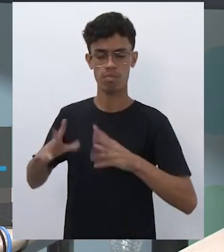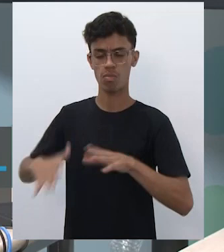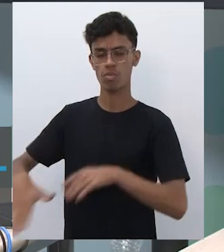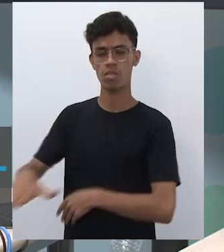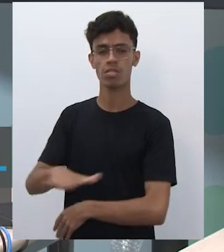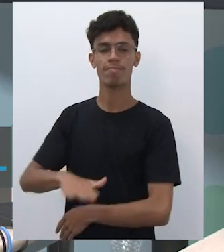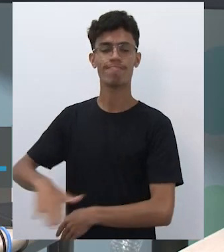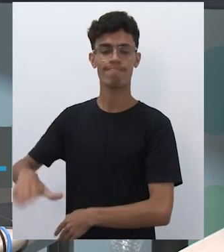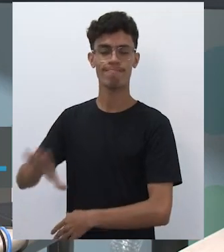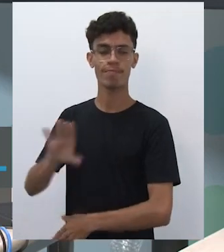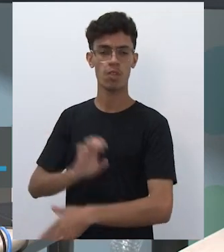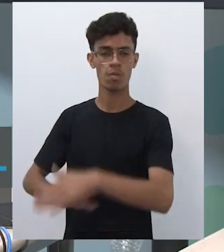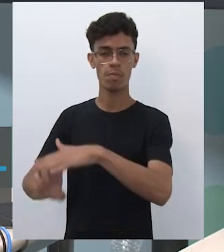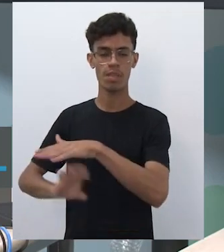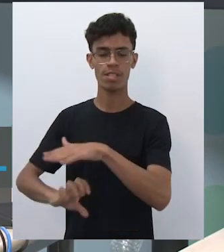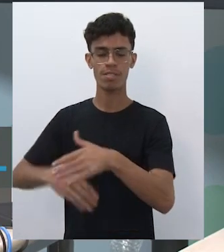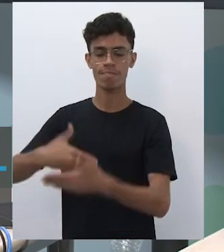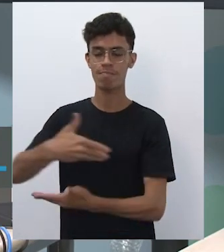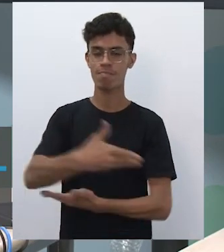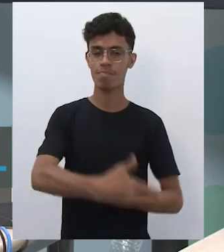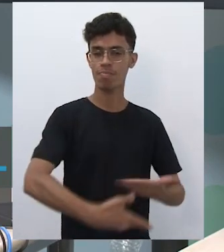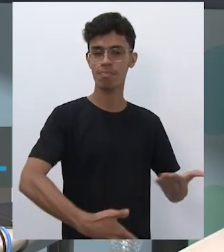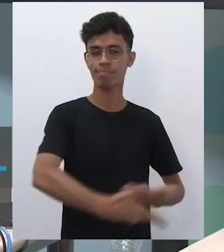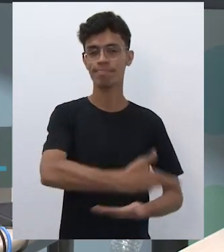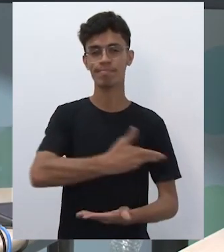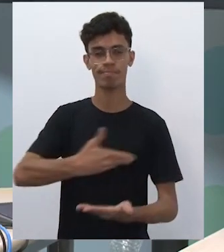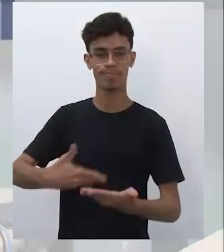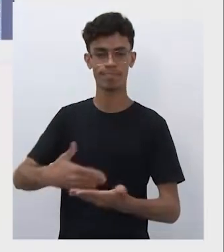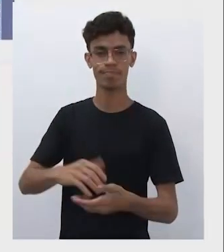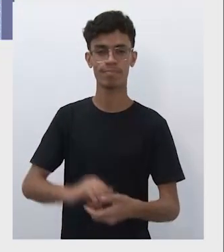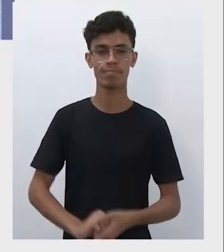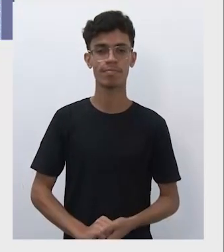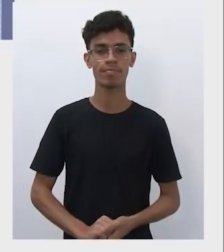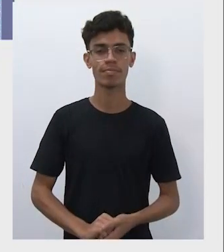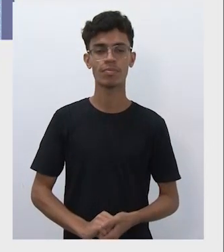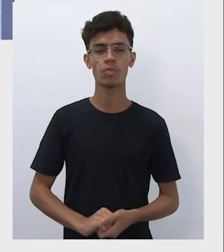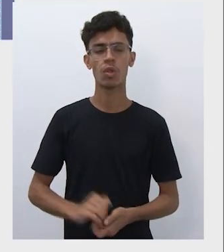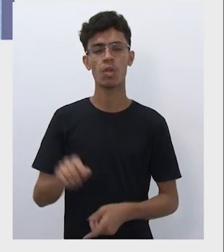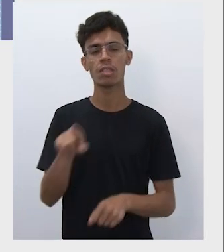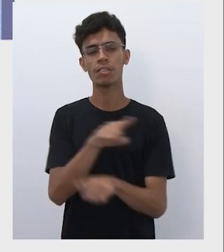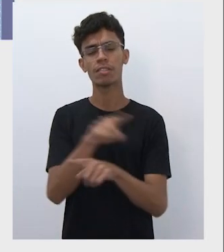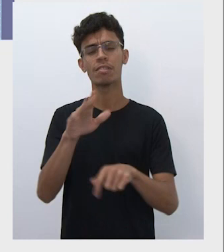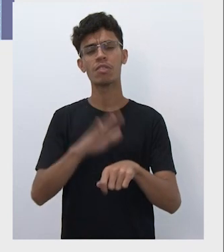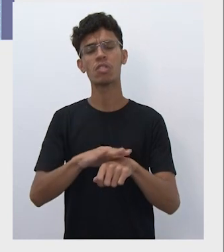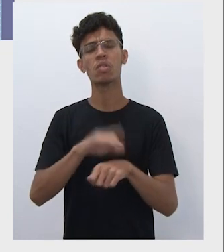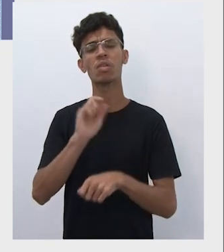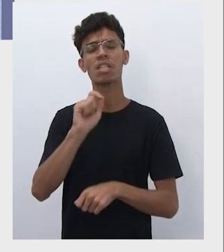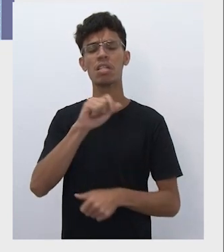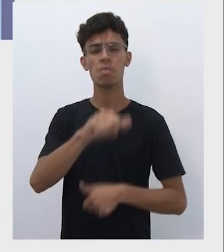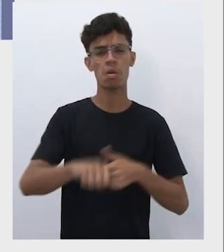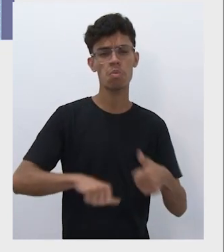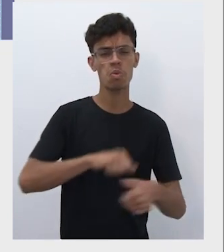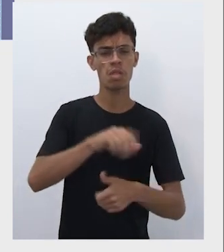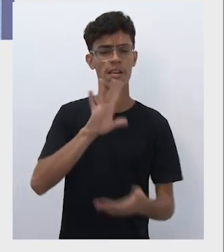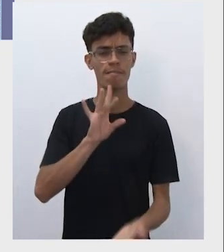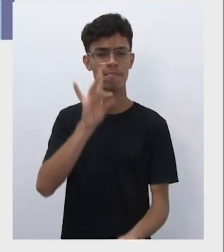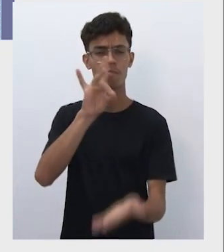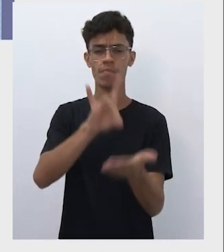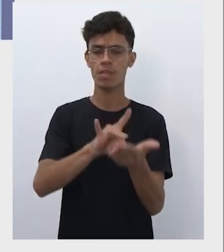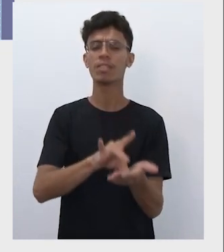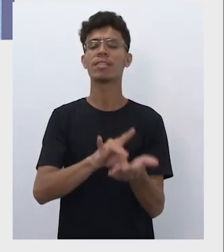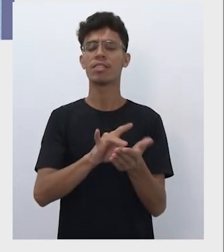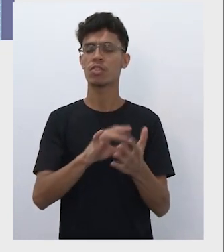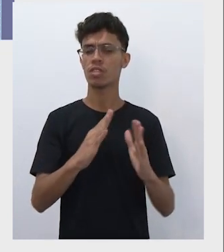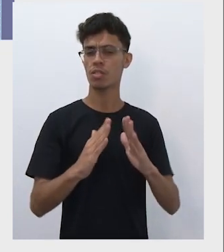contemplado com essas ações. Bora lá, pessoal. O que você faria para mudar a realidade da sua comunidade?